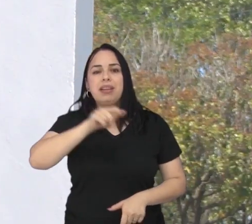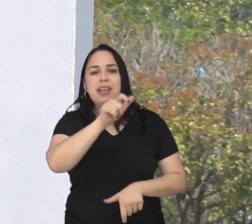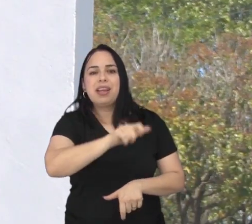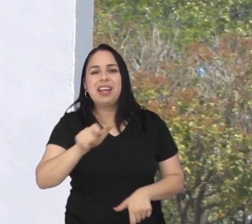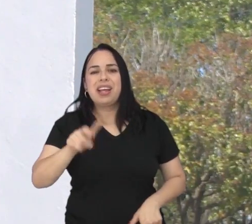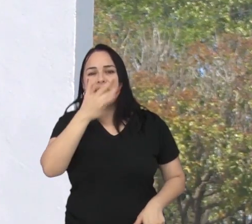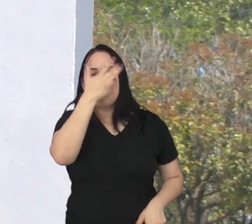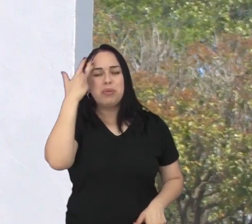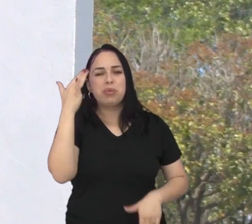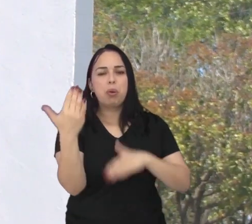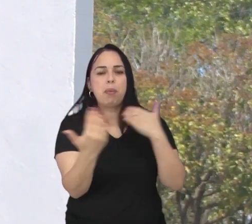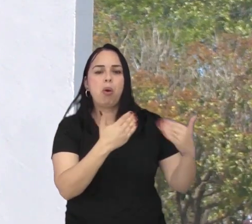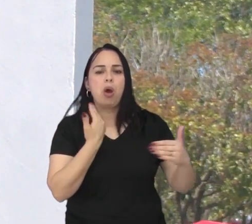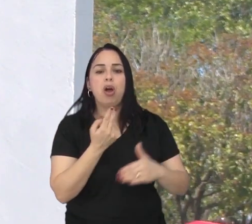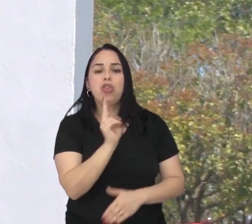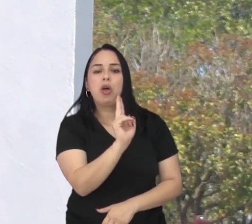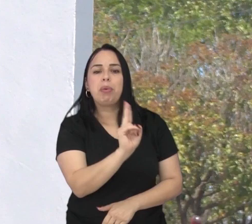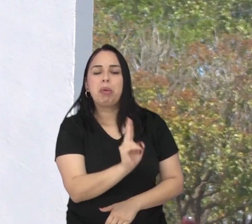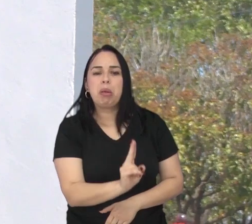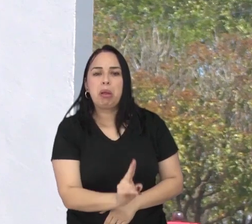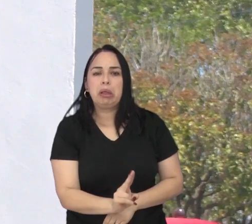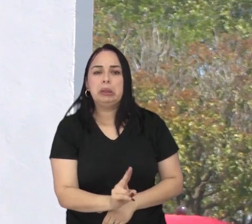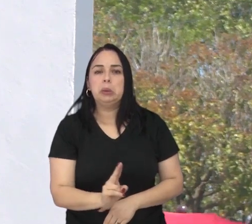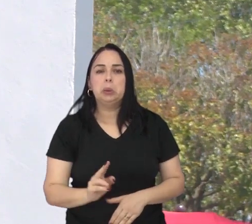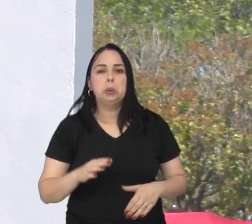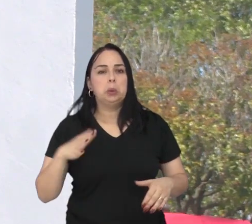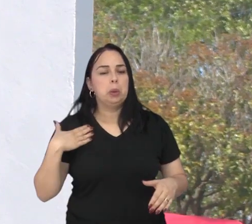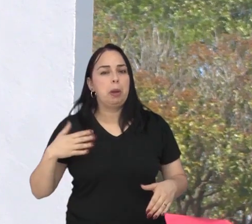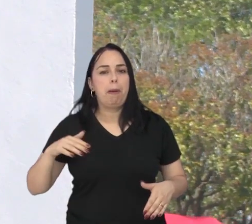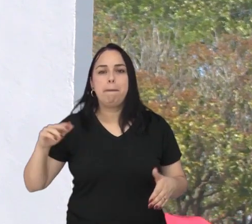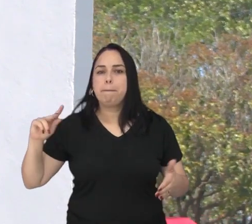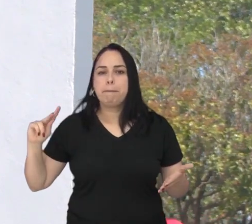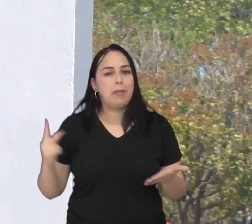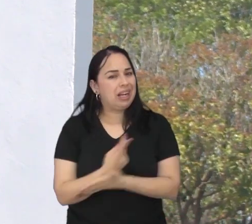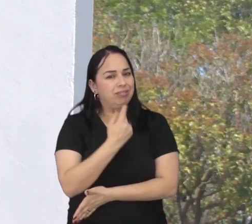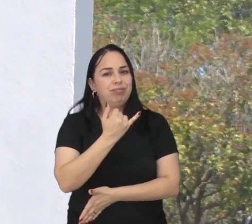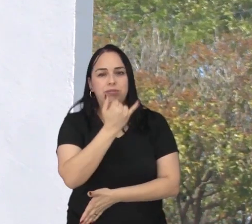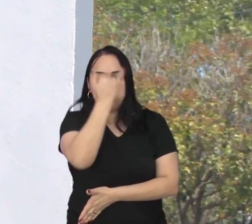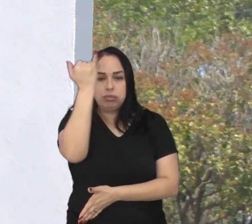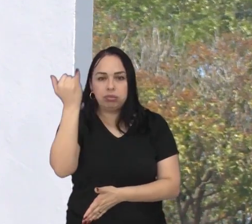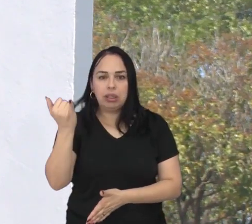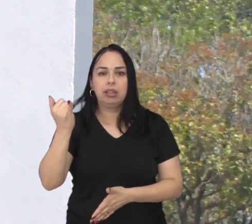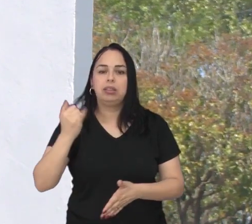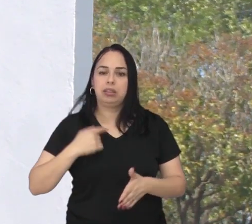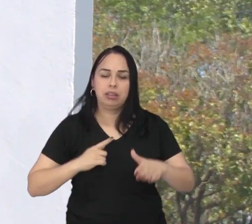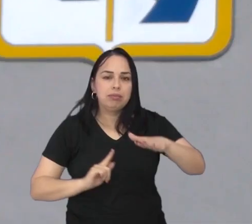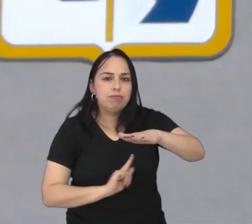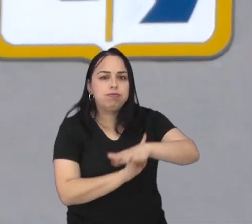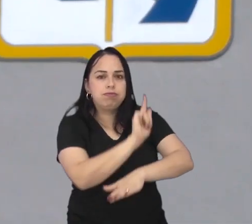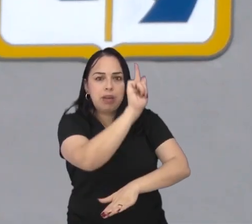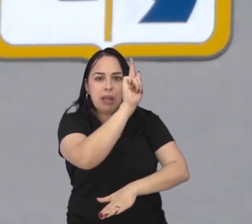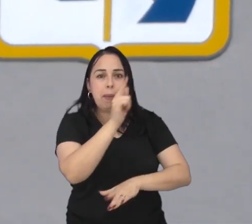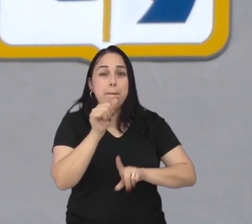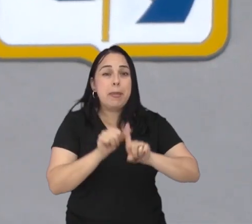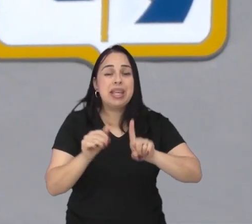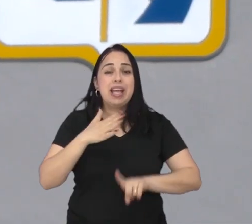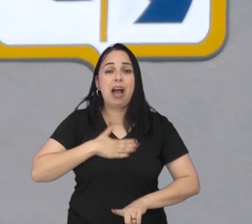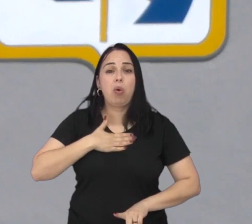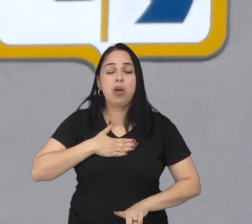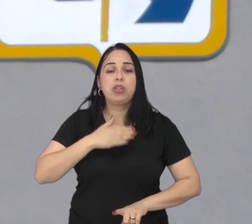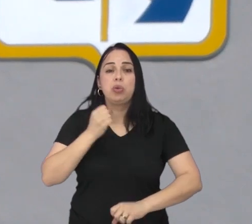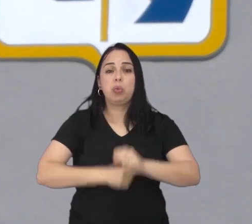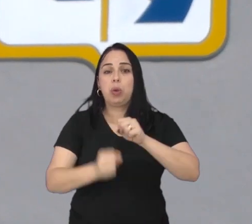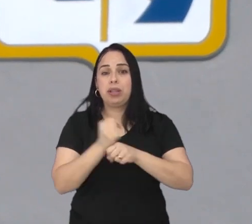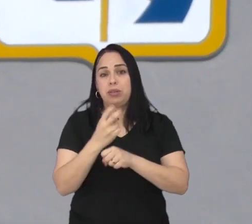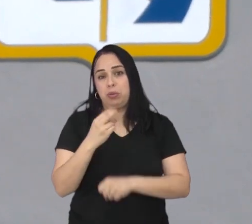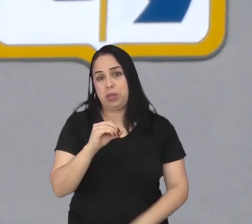memória das vítimas do acidente considerado o maior desastre do Programa Espacial Brasileiro. A tragédia aconteceu